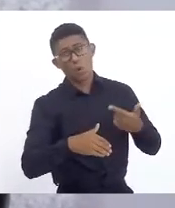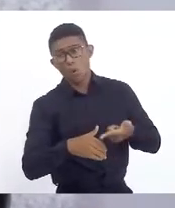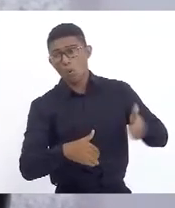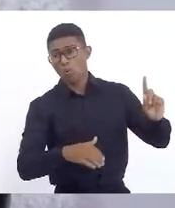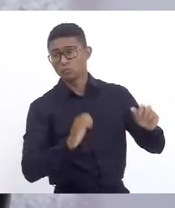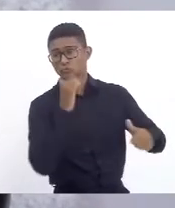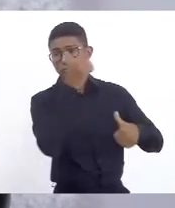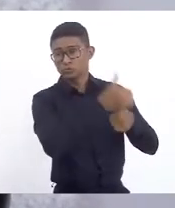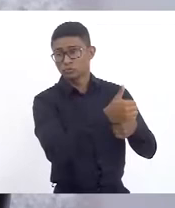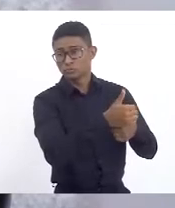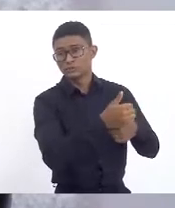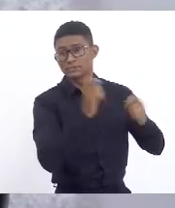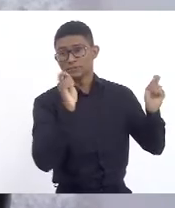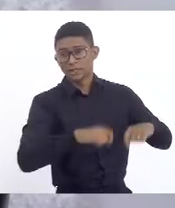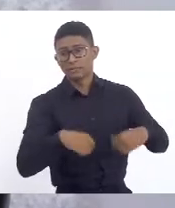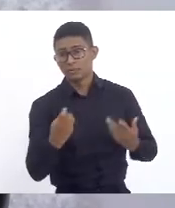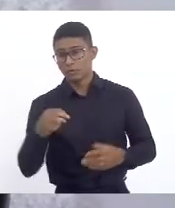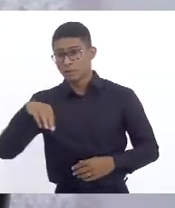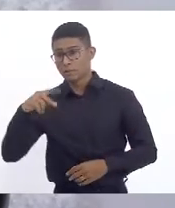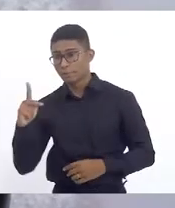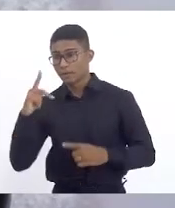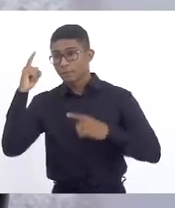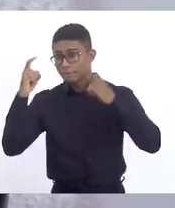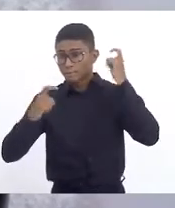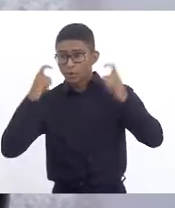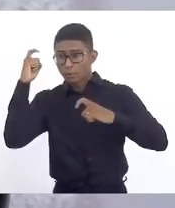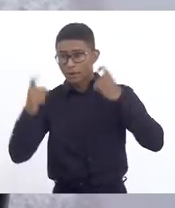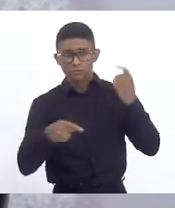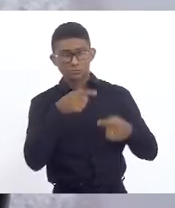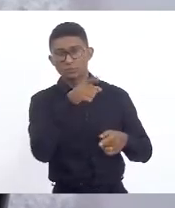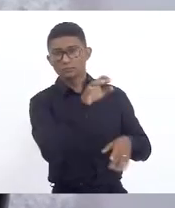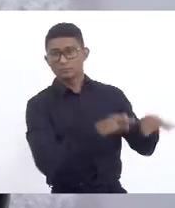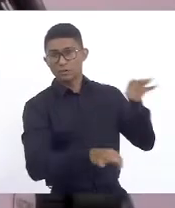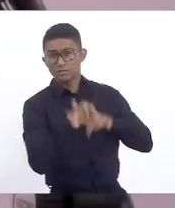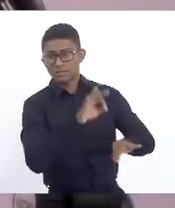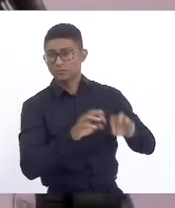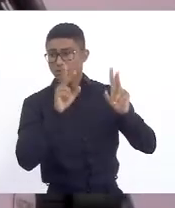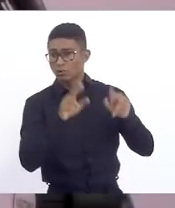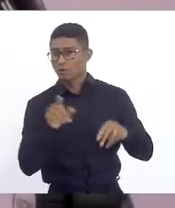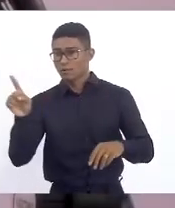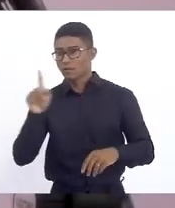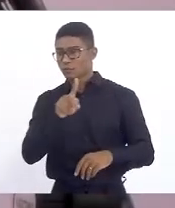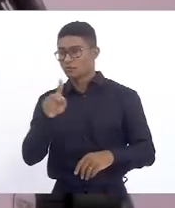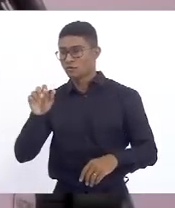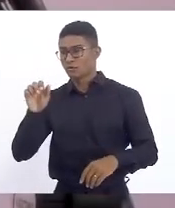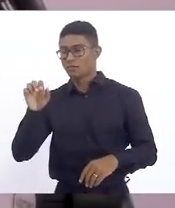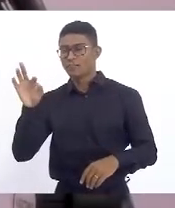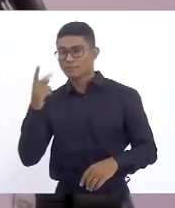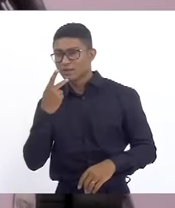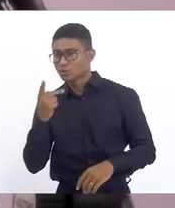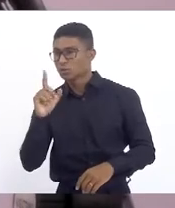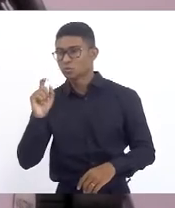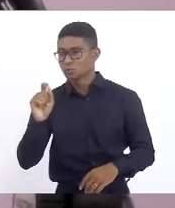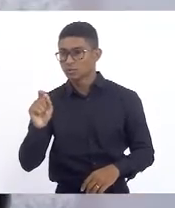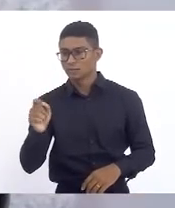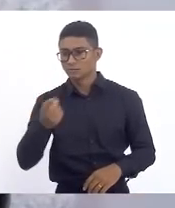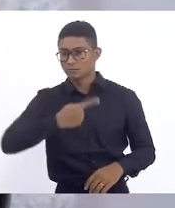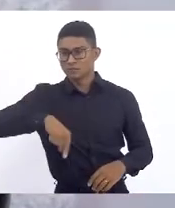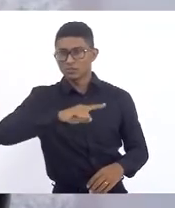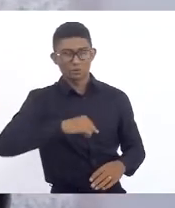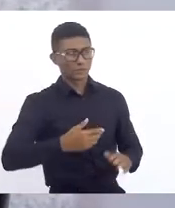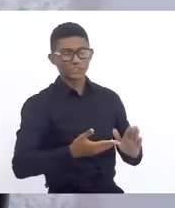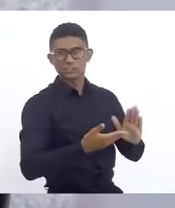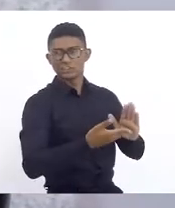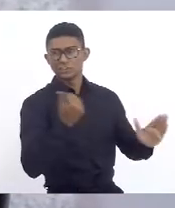Ministério Público está preocupado com a legalidade desse processo, justamente para evitar o que o professor Adacto falou, que se, né, não remova o fósforo